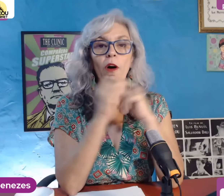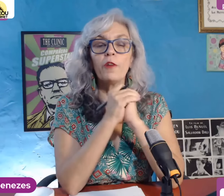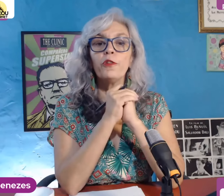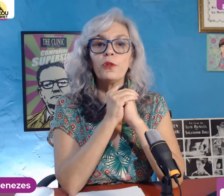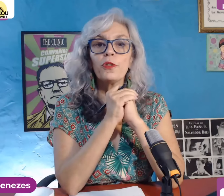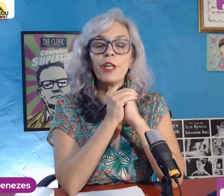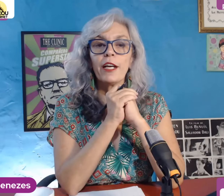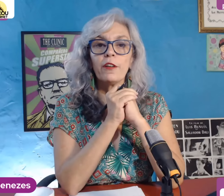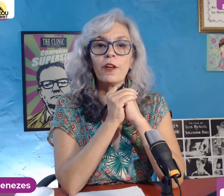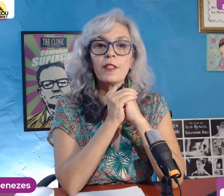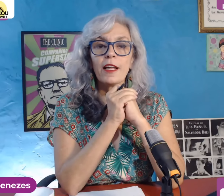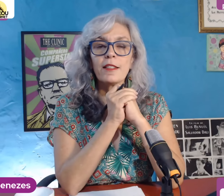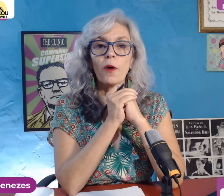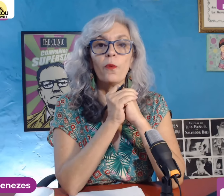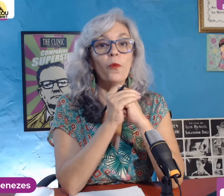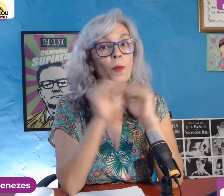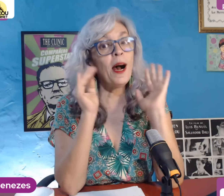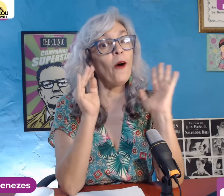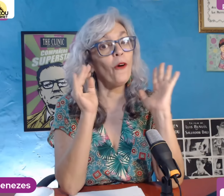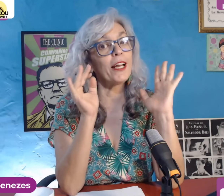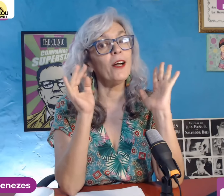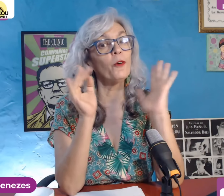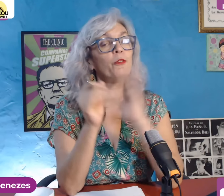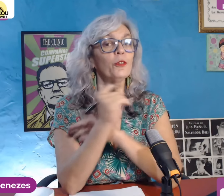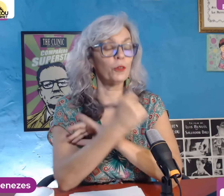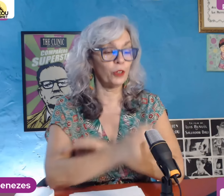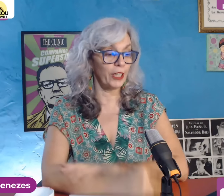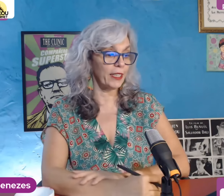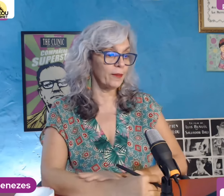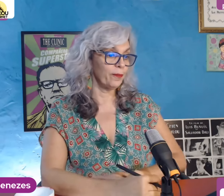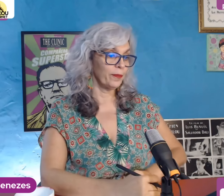uma hora o futuro chega na nossa nação. Uma hora o futuro chega.